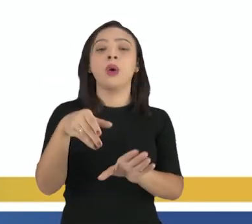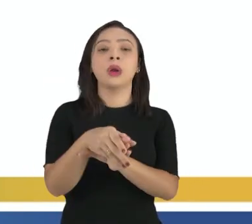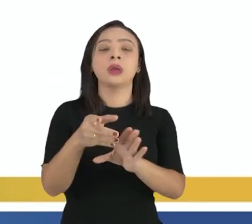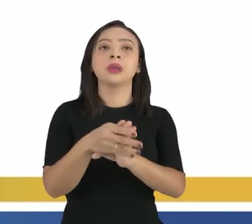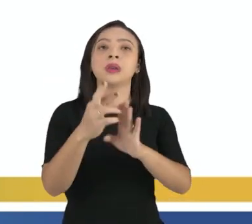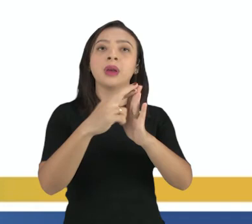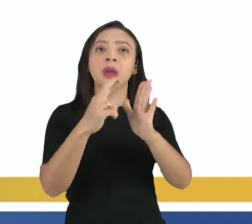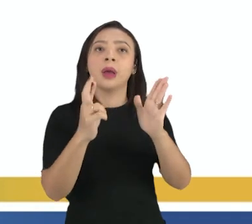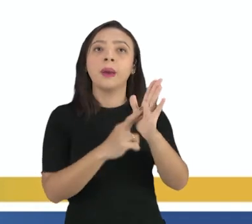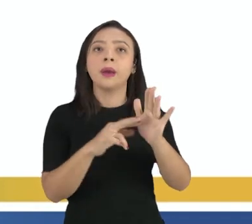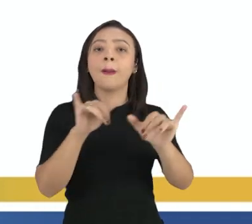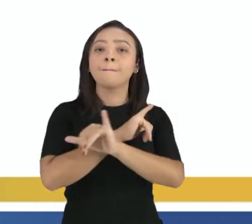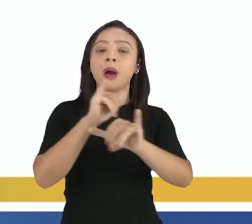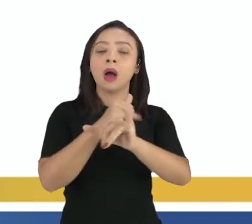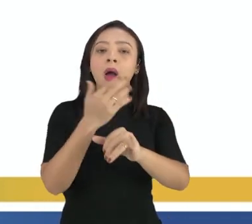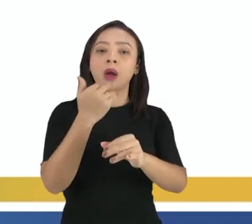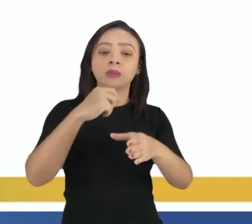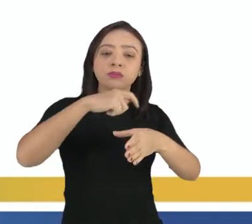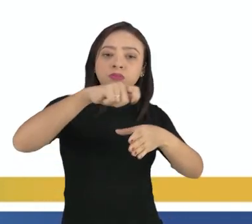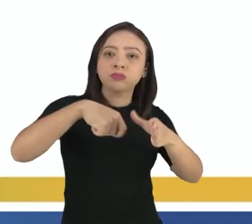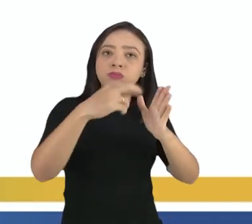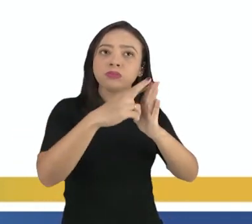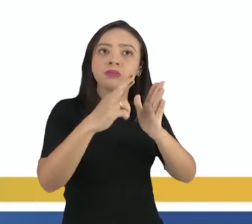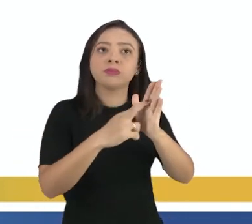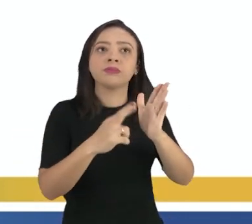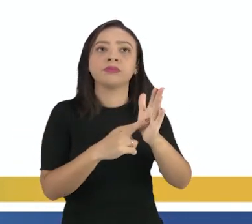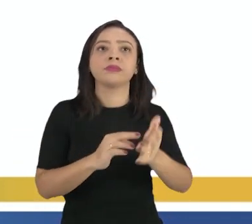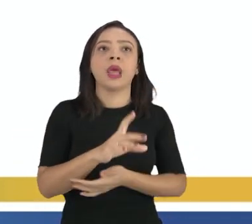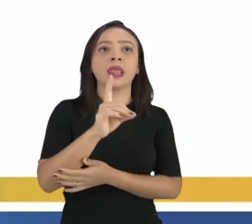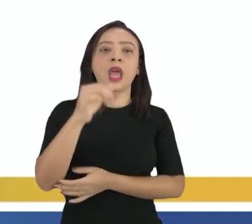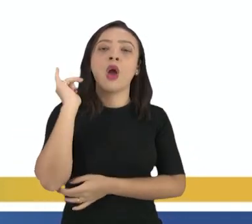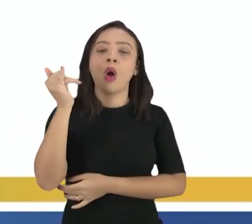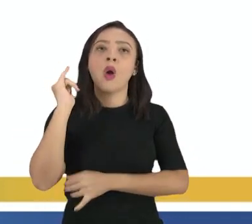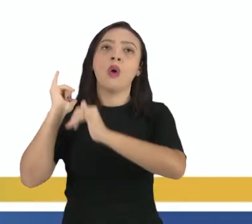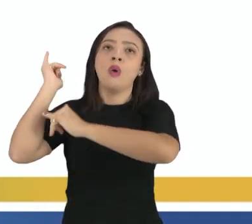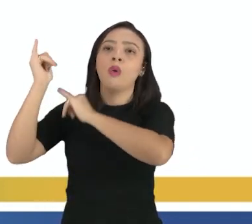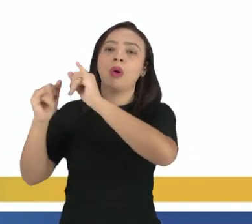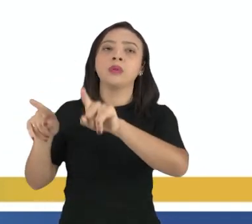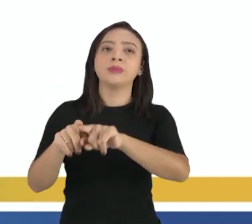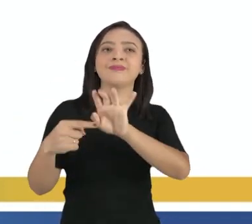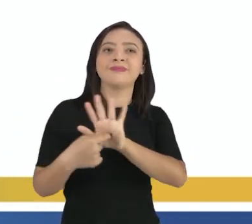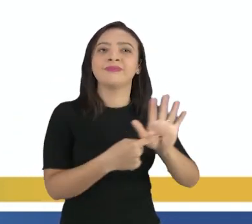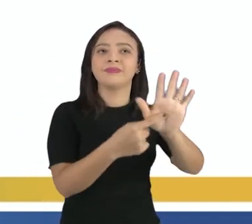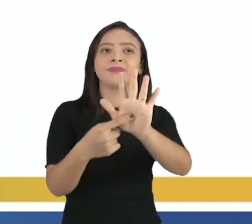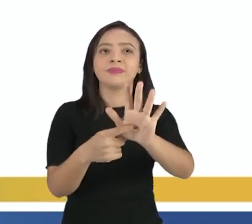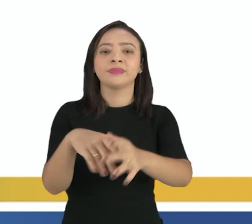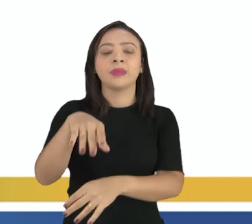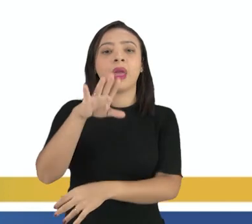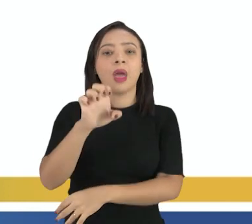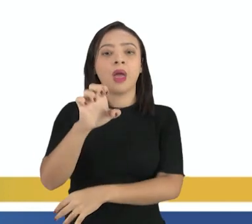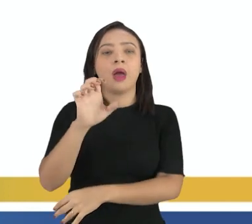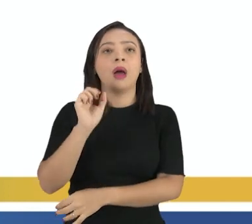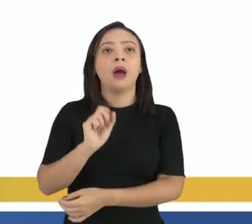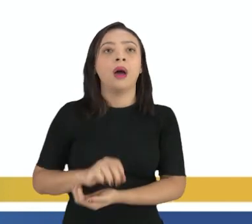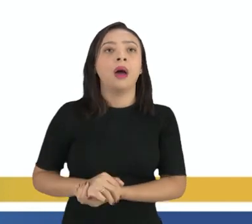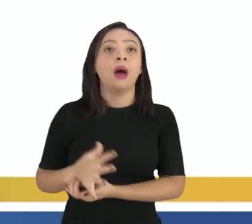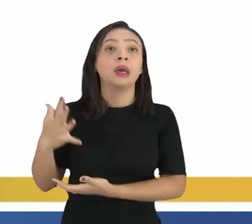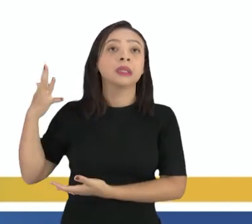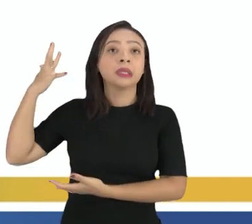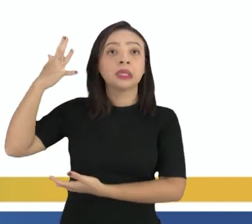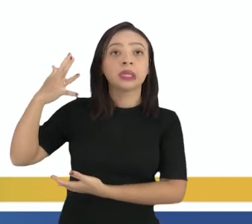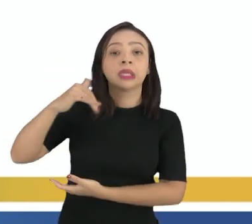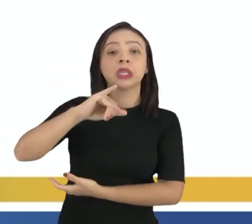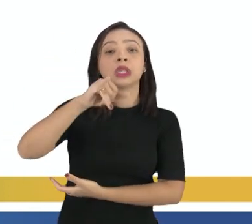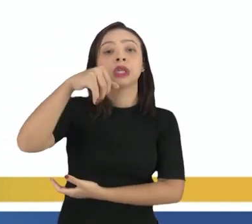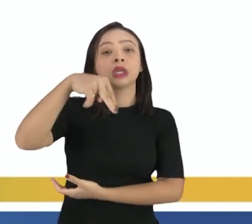receita culinária de contos fábulas e exposição é seminário injunção e